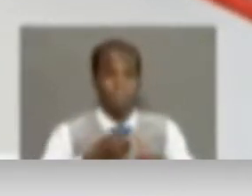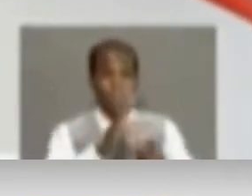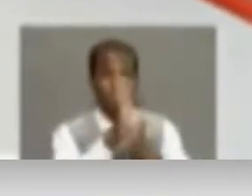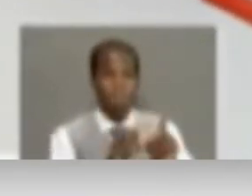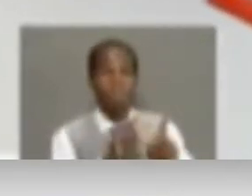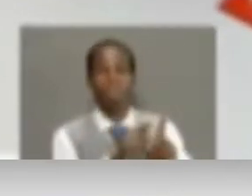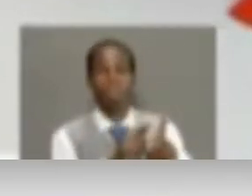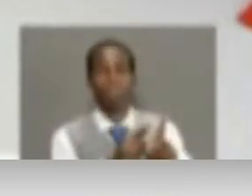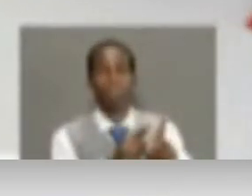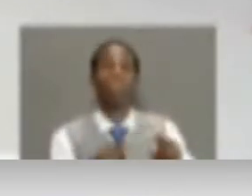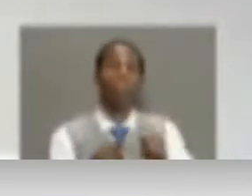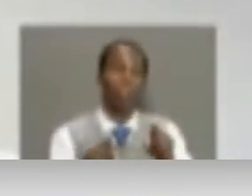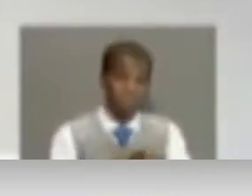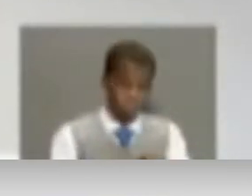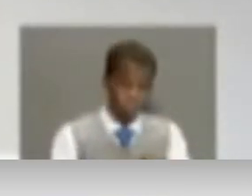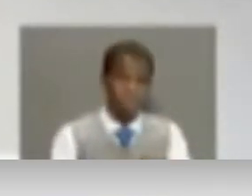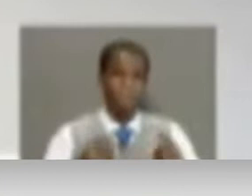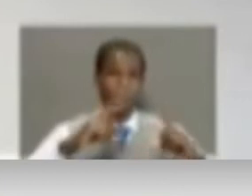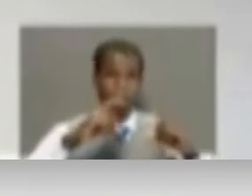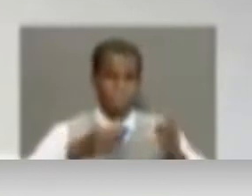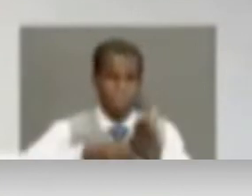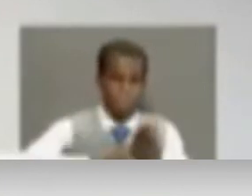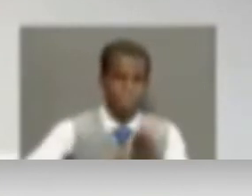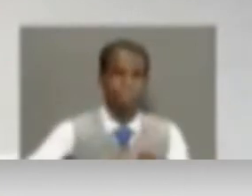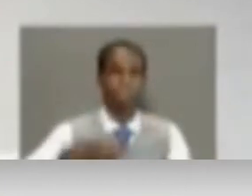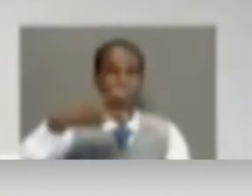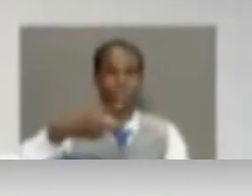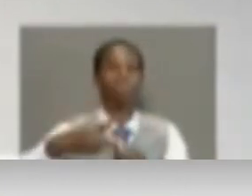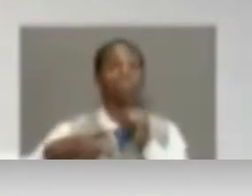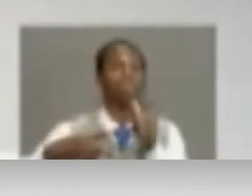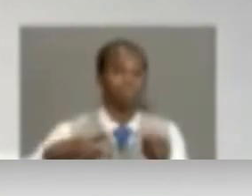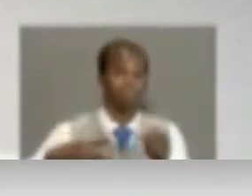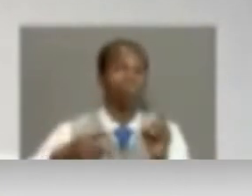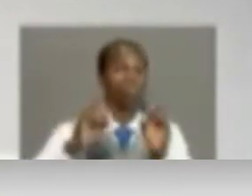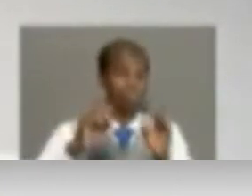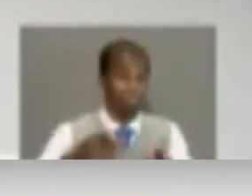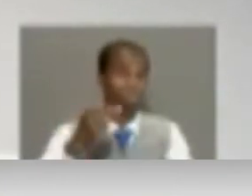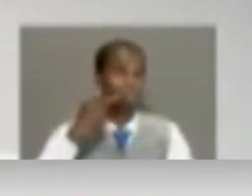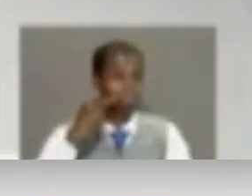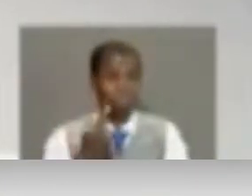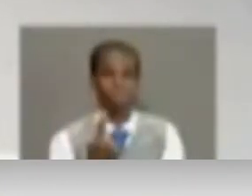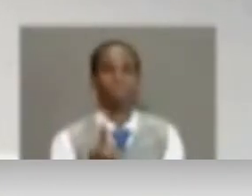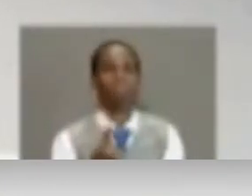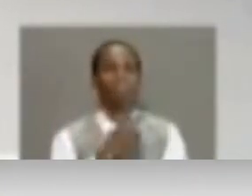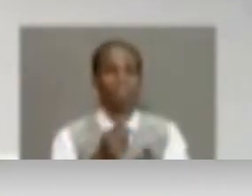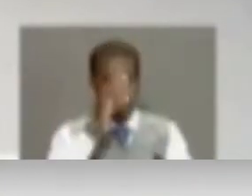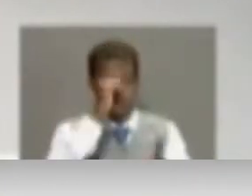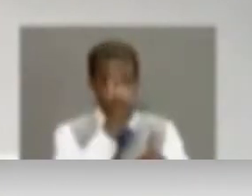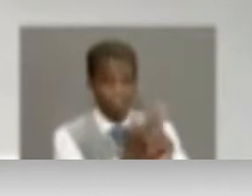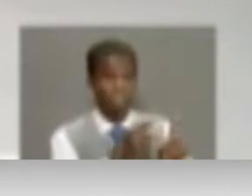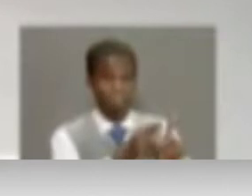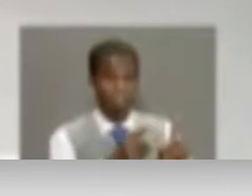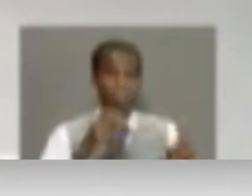uma outra nacionalidade que não fosse angolana, certo? E o Adalberto, na altura, de facto, tinha mais uma outra nacionalidade, no caso a